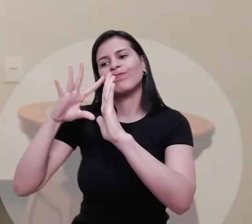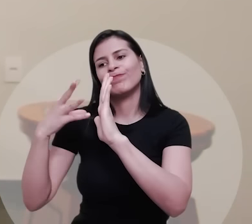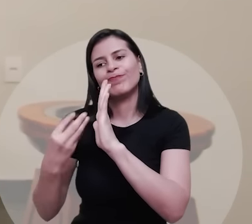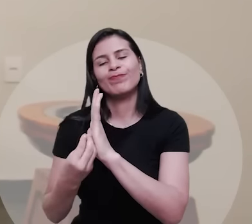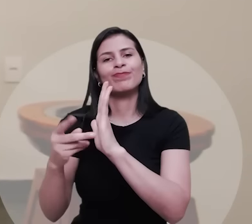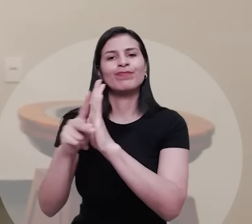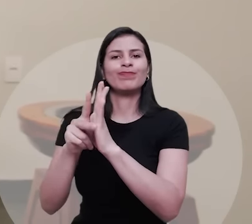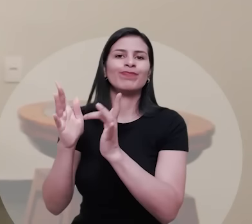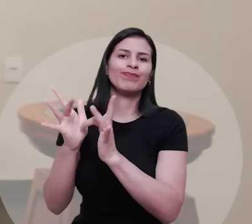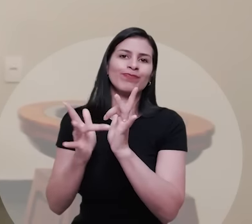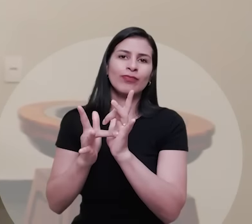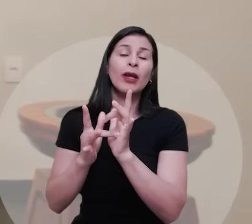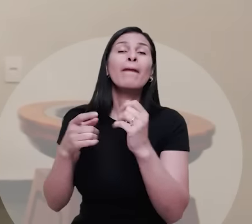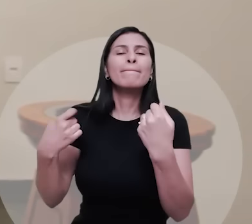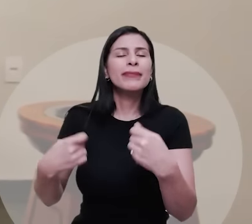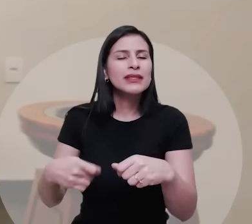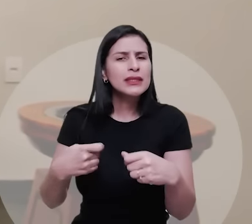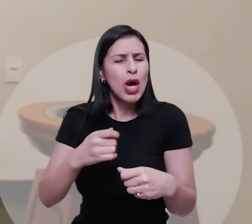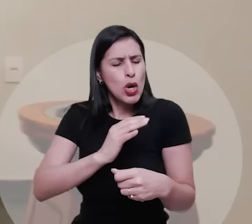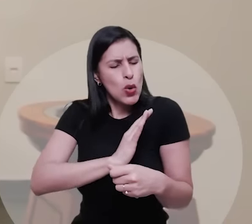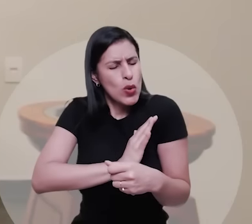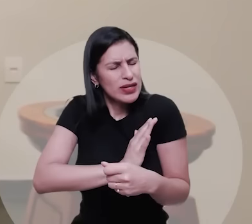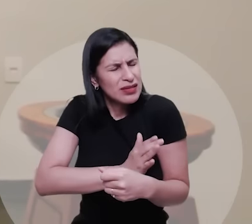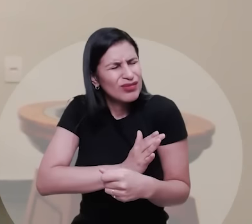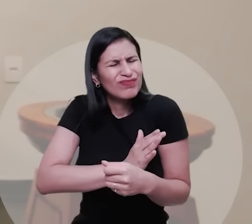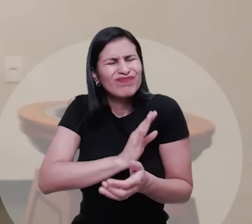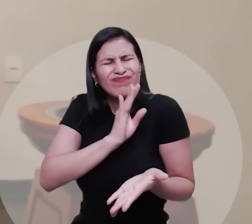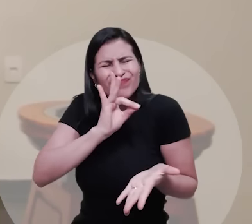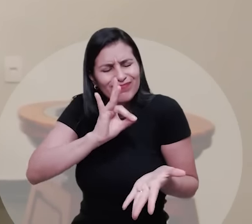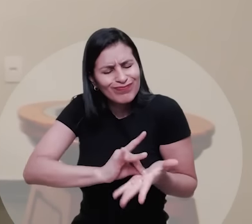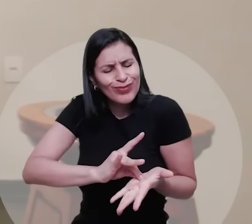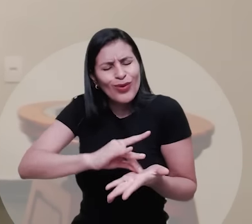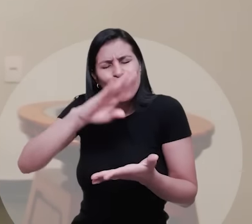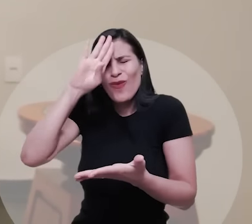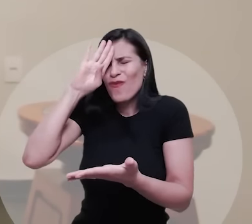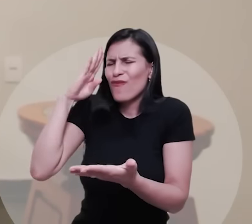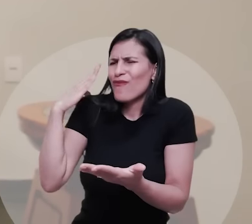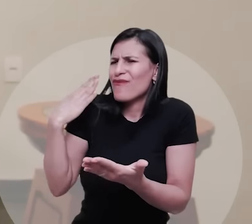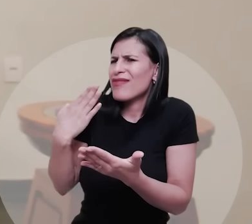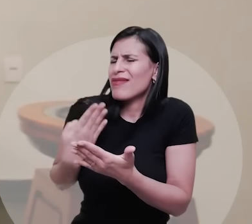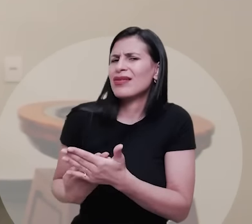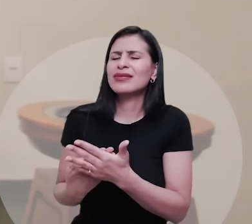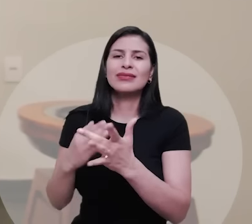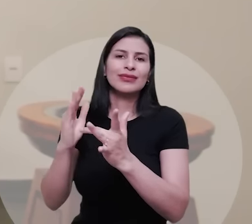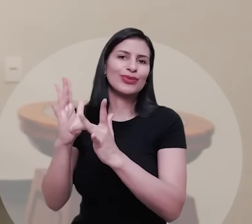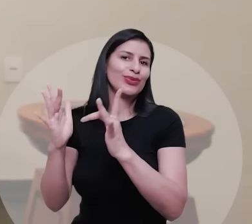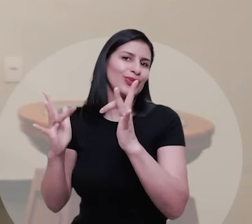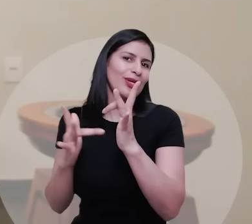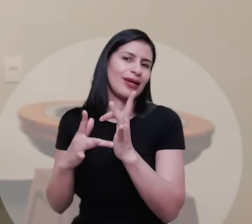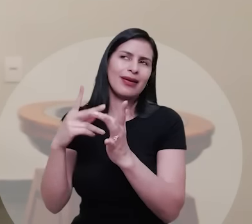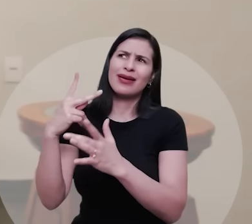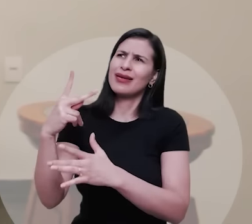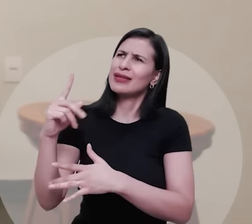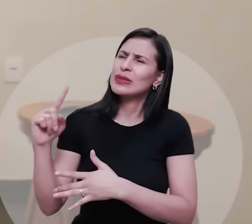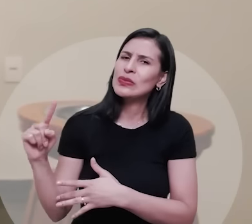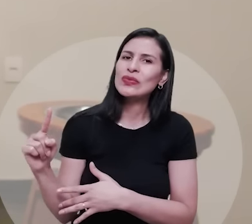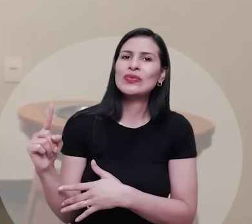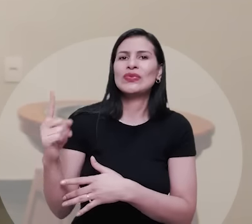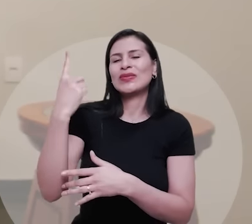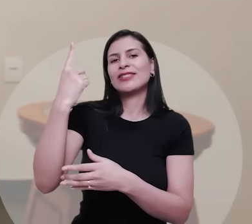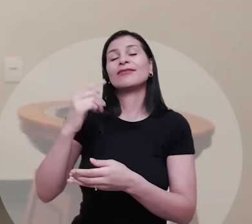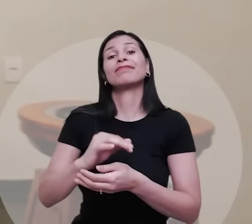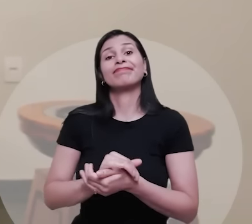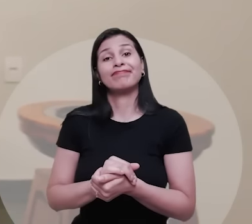em Jesus nosso Senhor, colocando toda a nossa confiança em Jesus. É